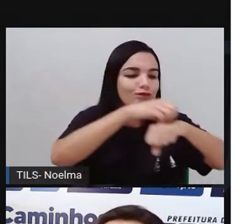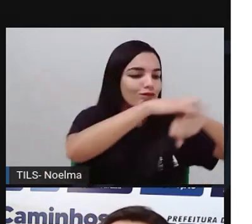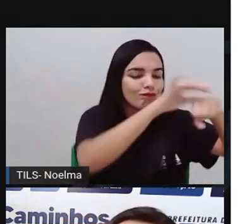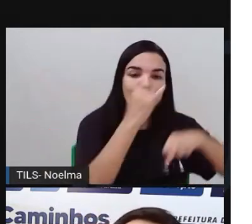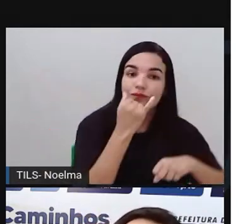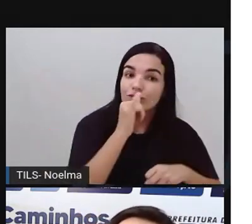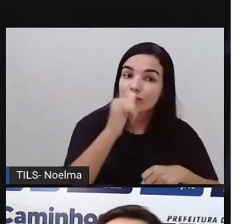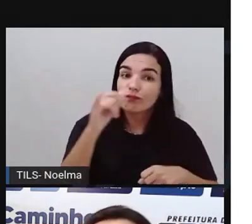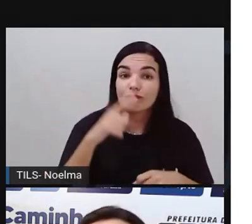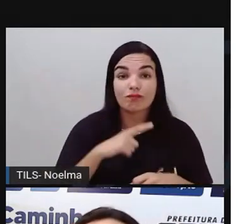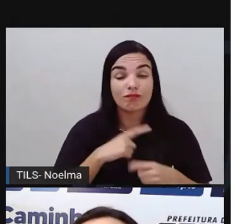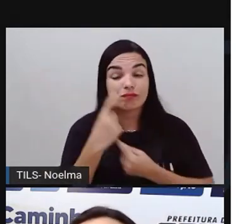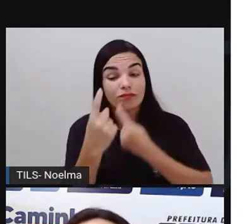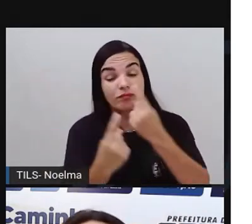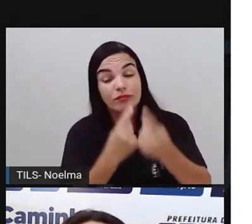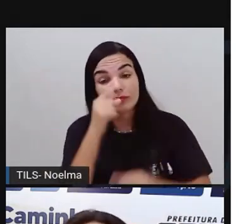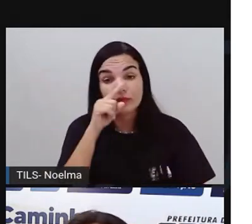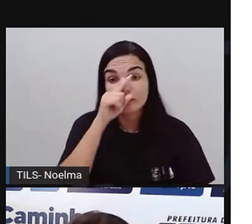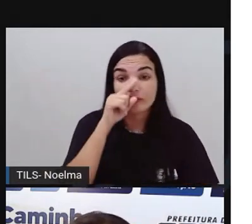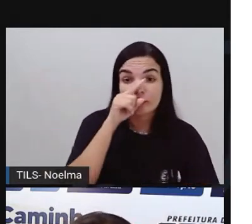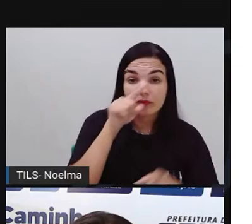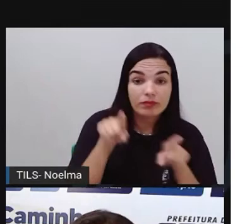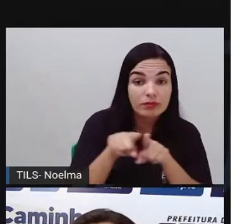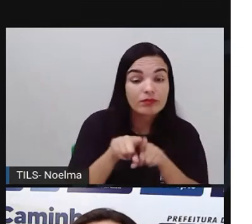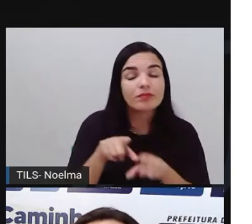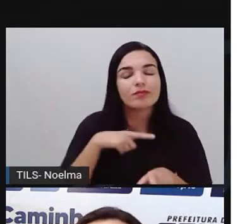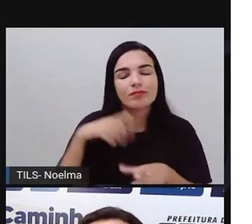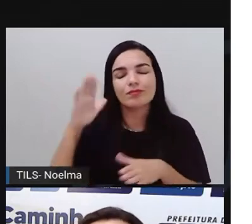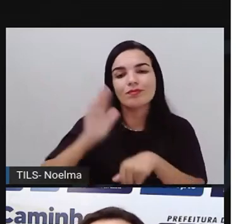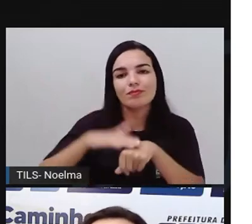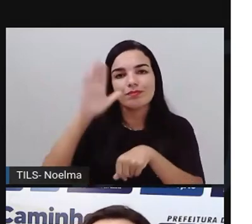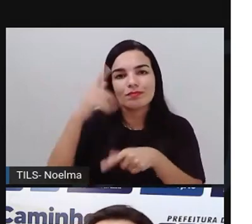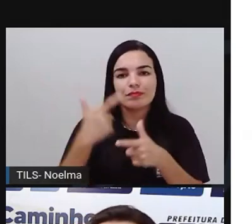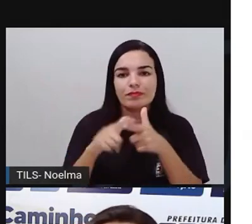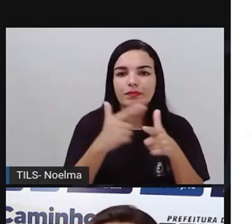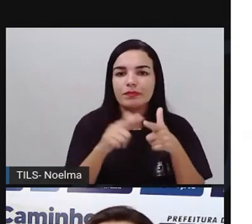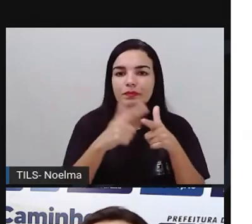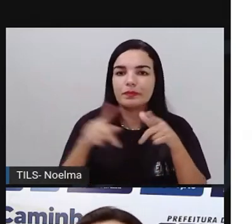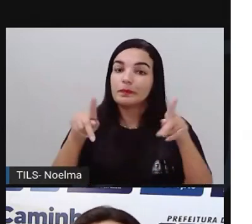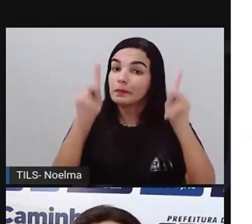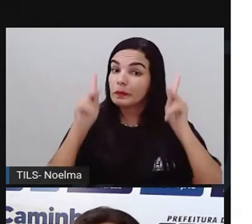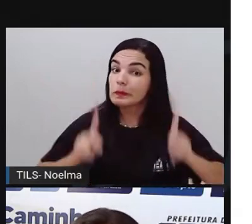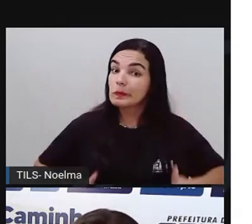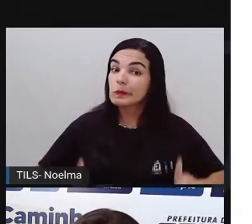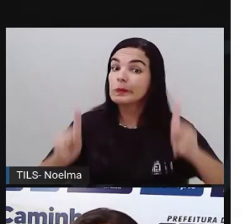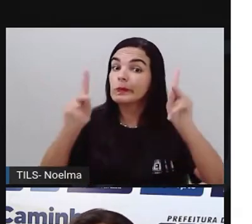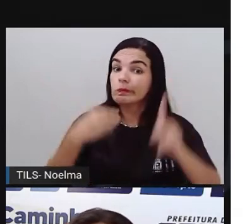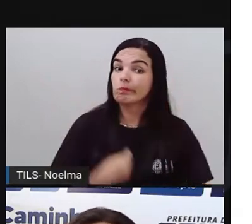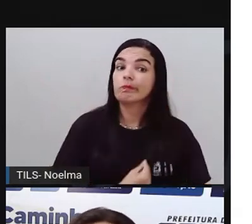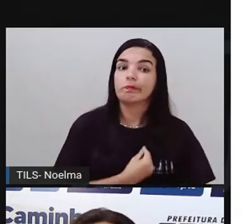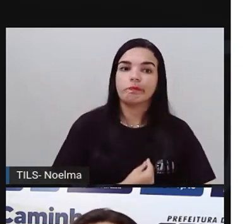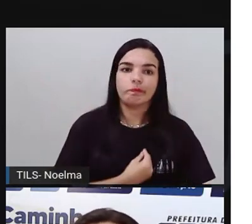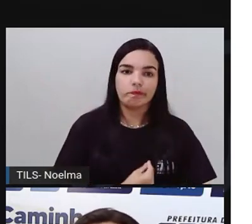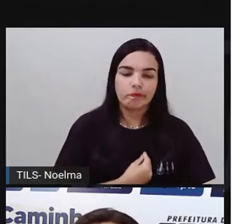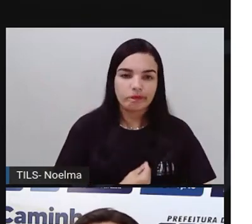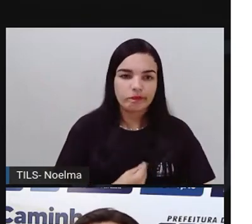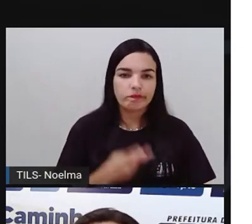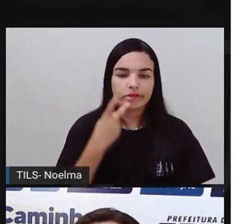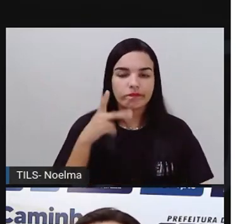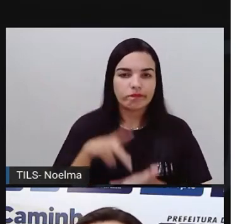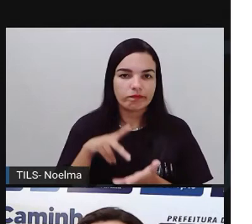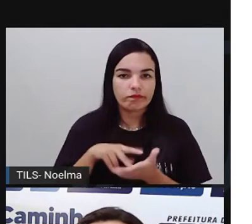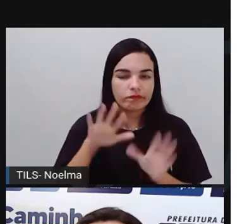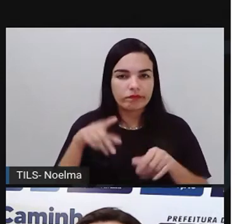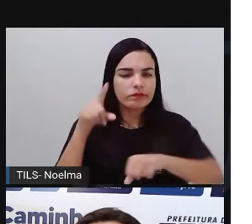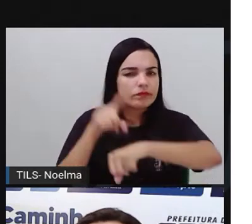alguns riscos, né, e se destaque como um problema da população, vivido pela população. Atualmente,